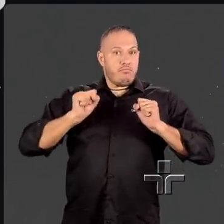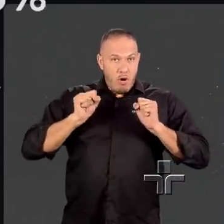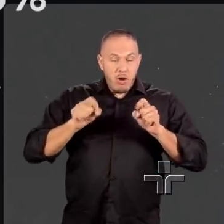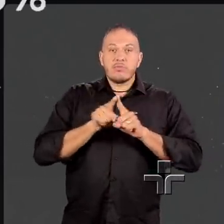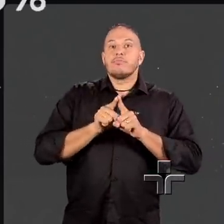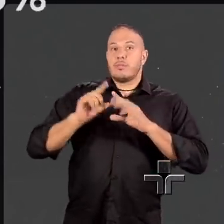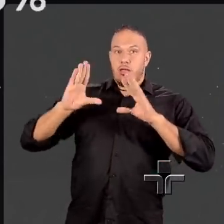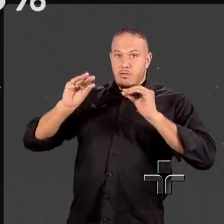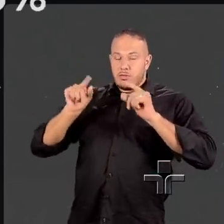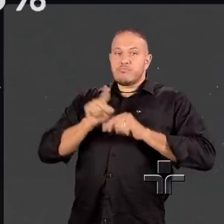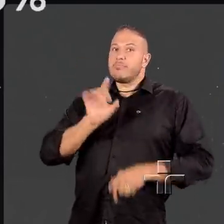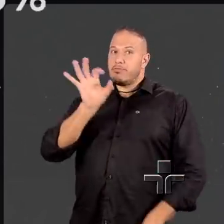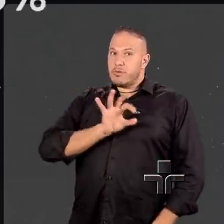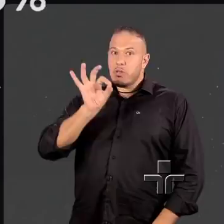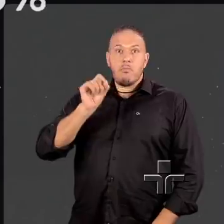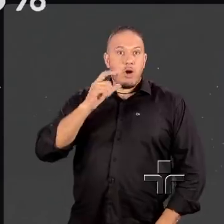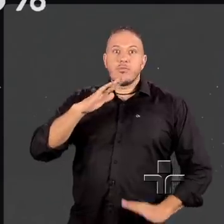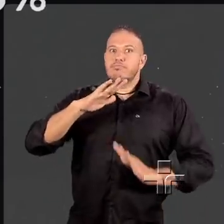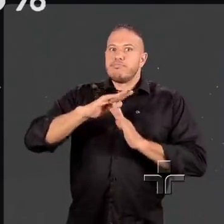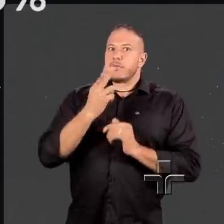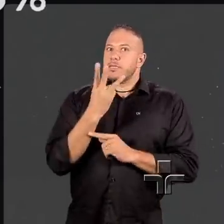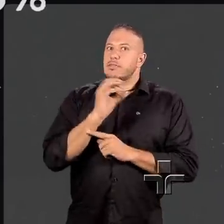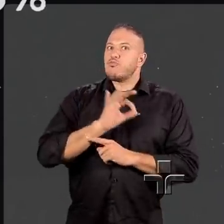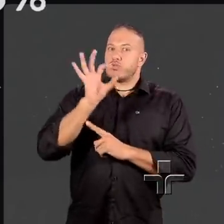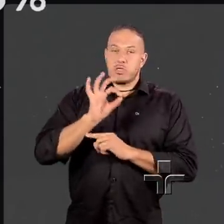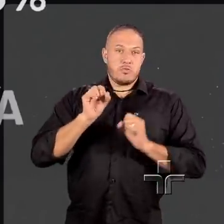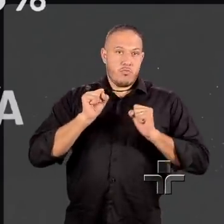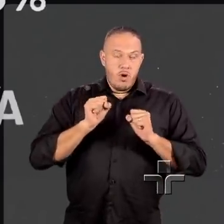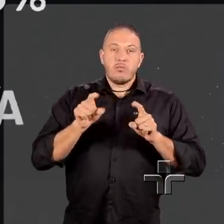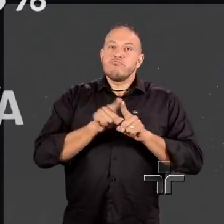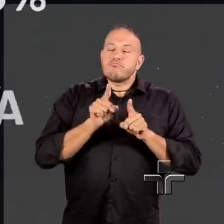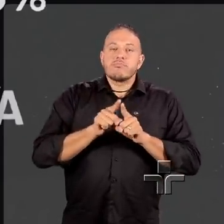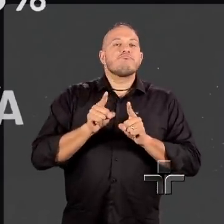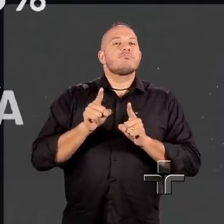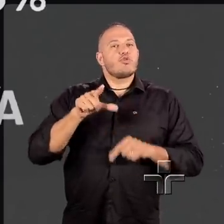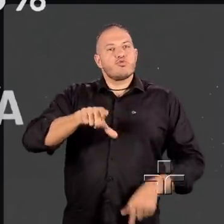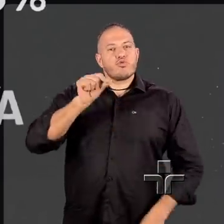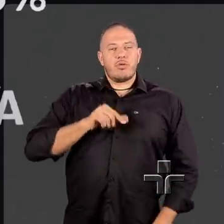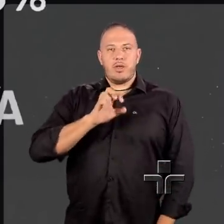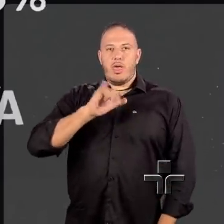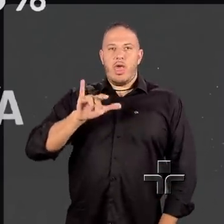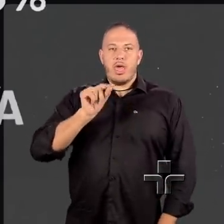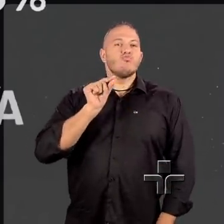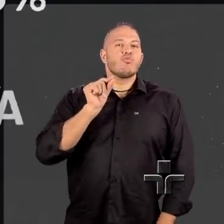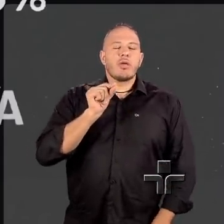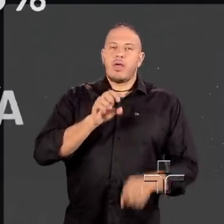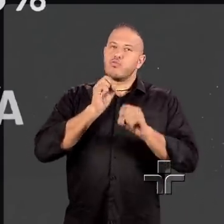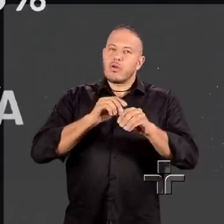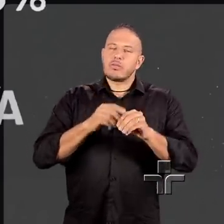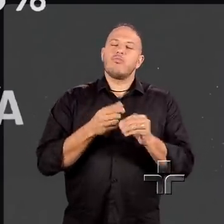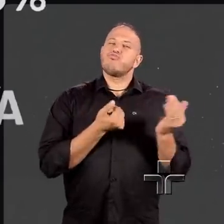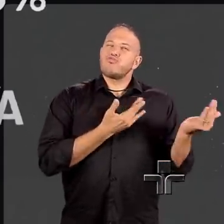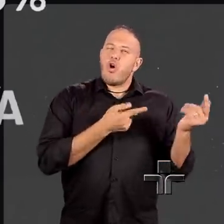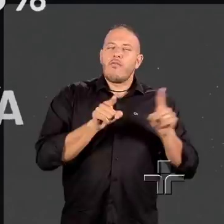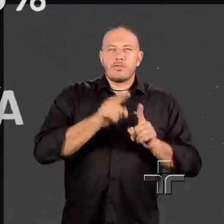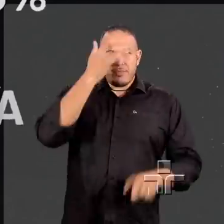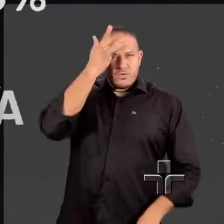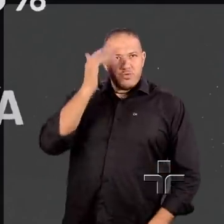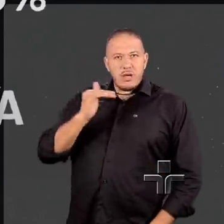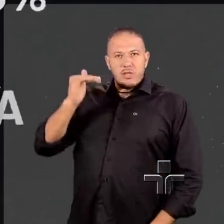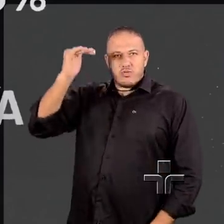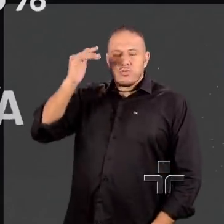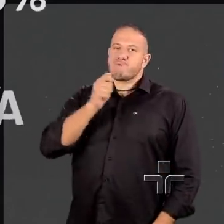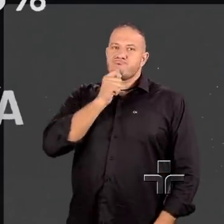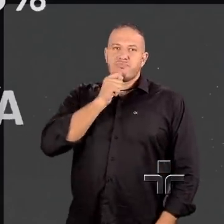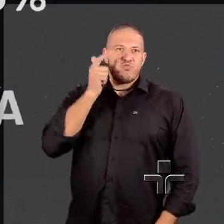noturno, o percentual pode chegar a 30%. E na modalidade EJA, que é a educação para jovens e adultos que não